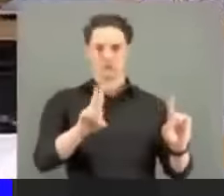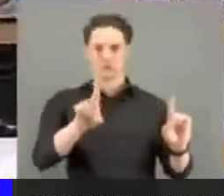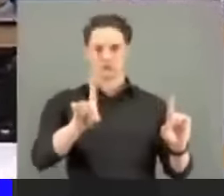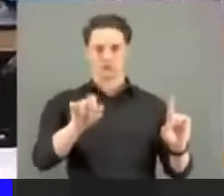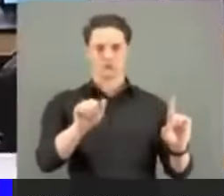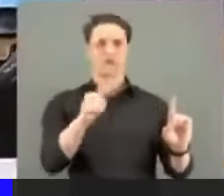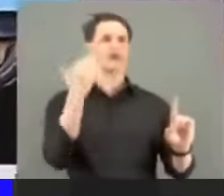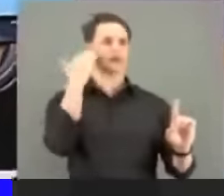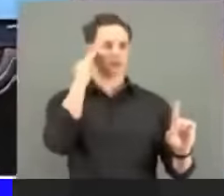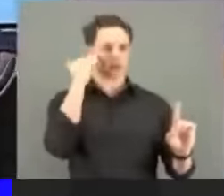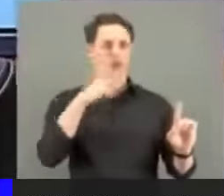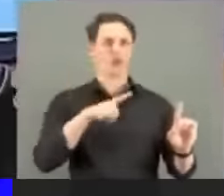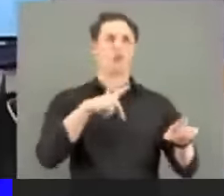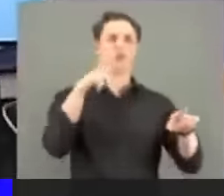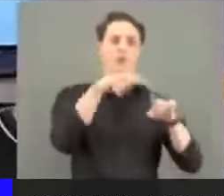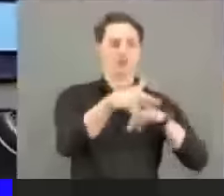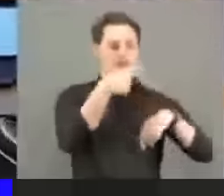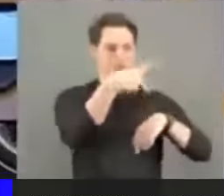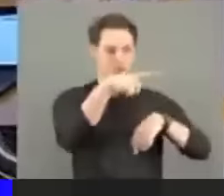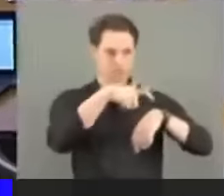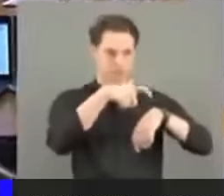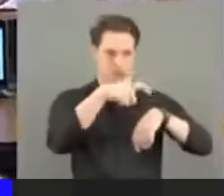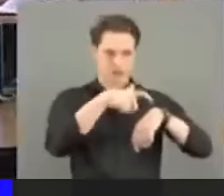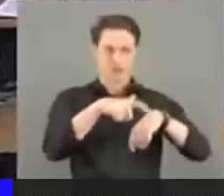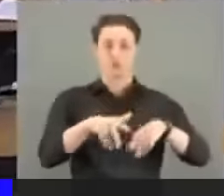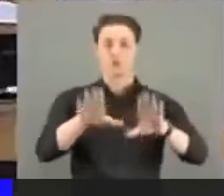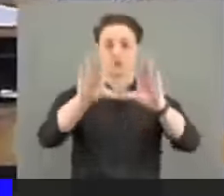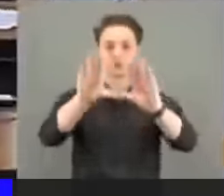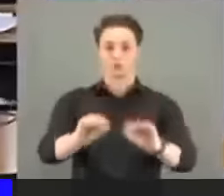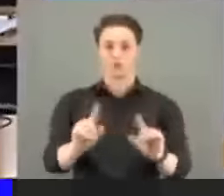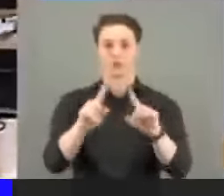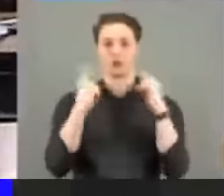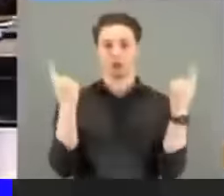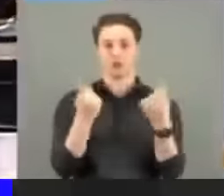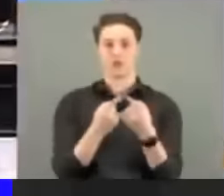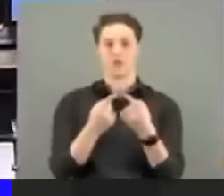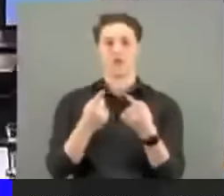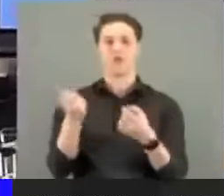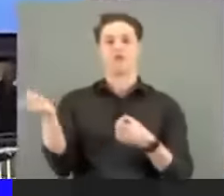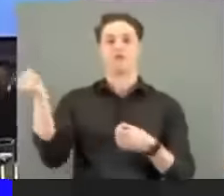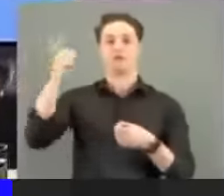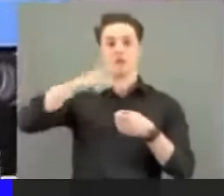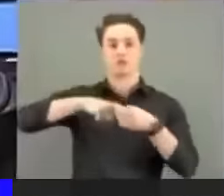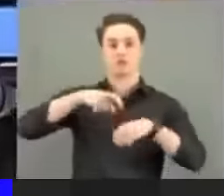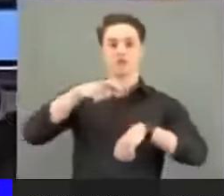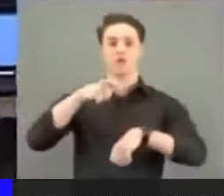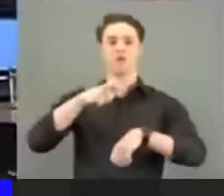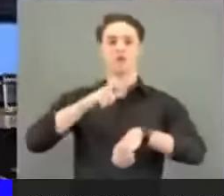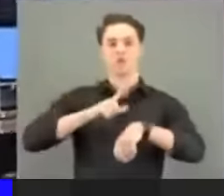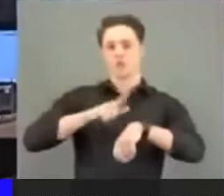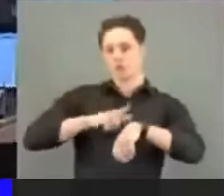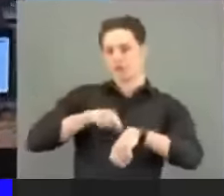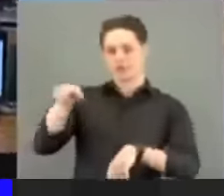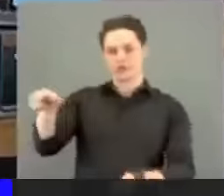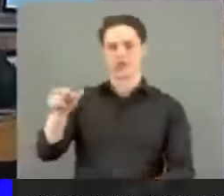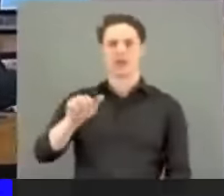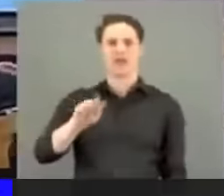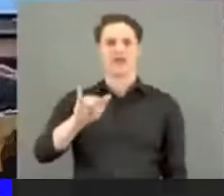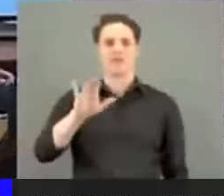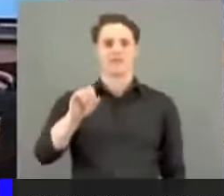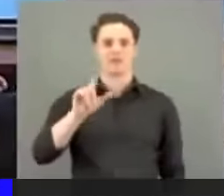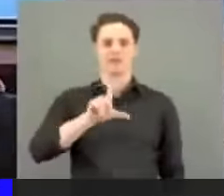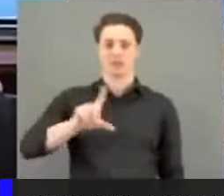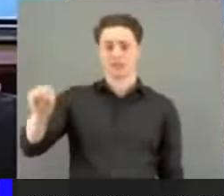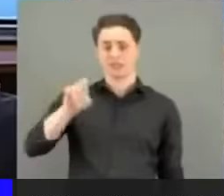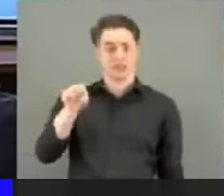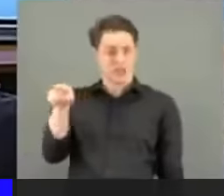compreenda, eu vou interromper a sua fala, está suspensa a sessão, e nós retomaremos assim que o deputado se retirar. Caso